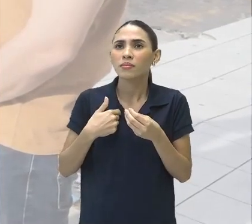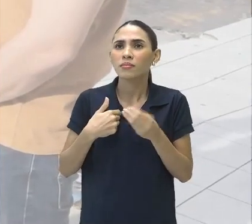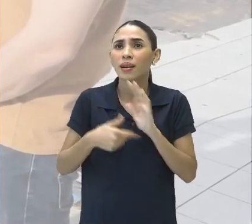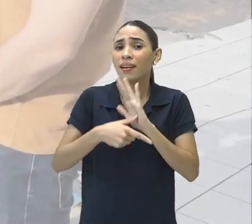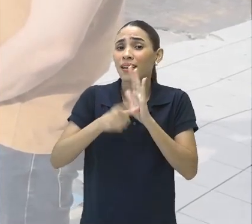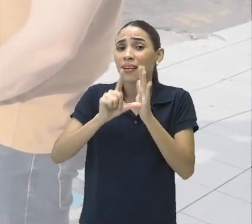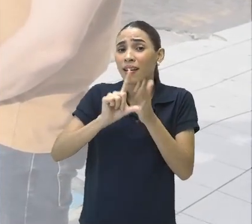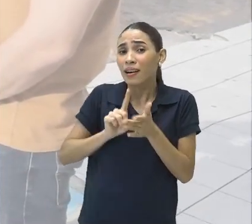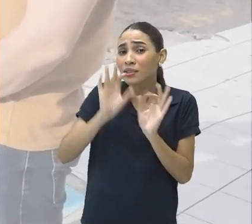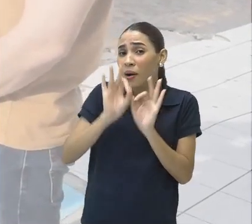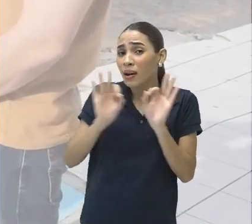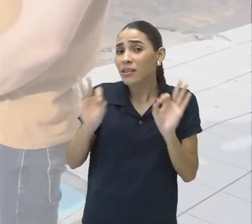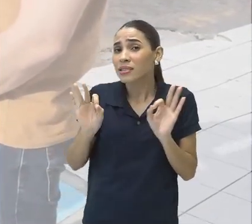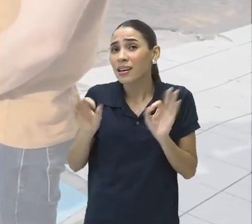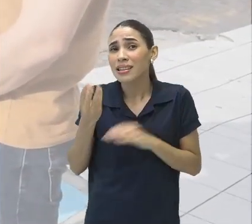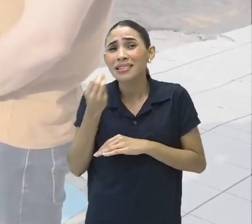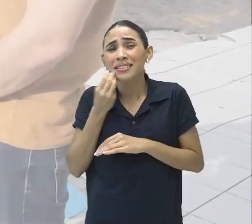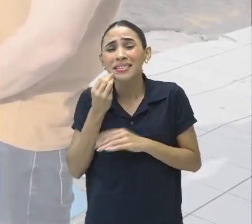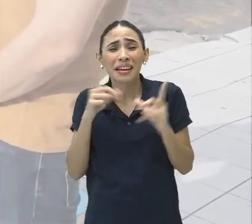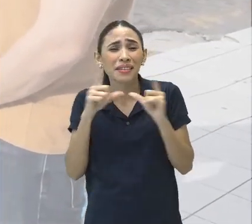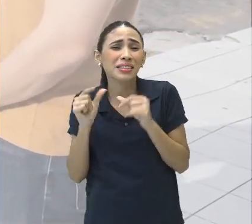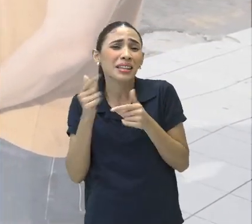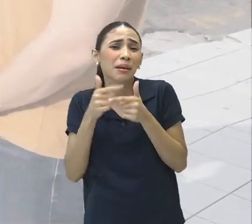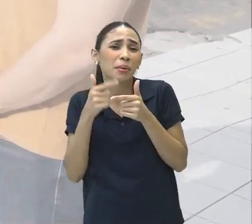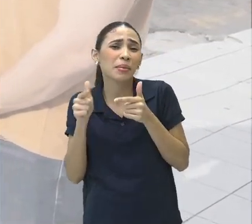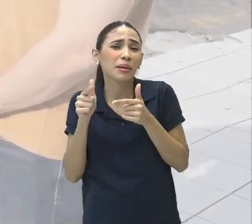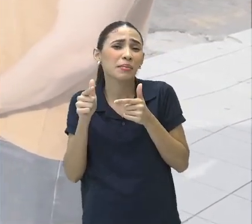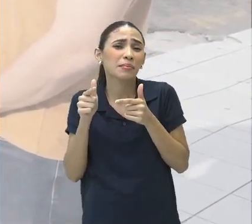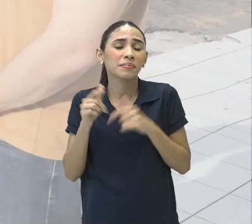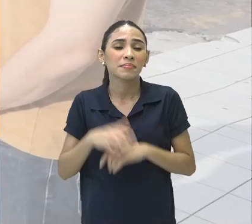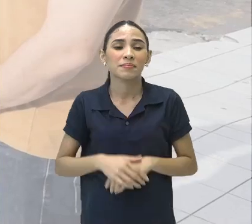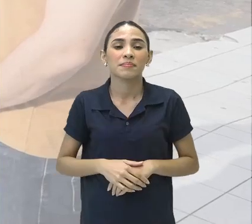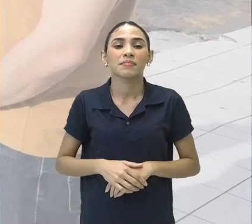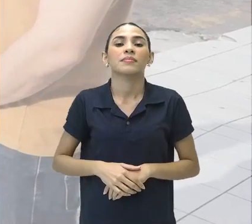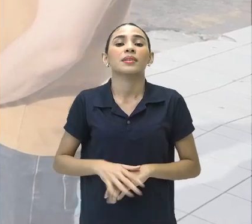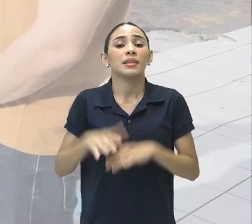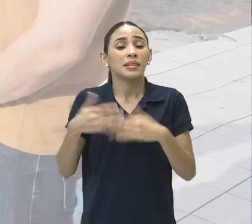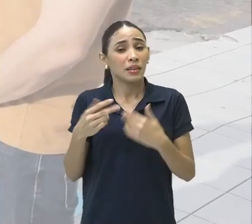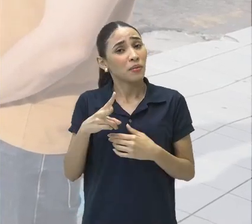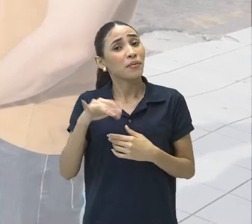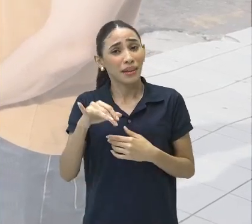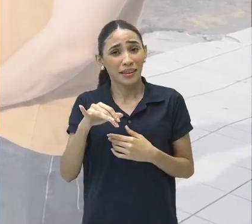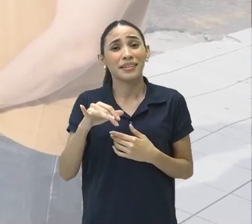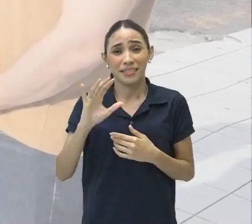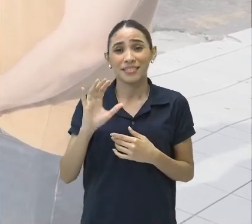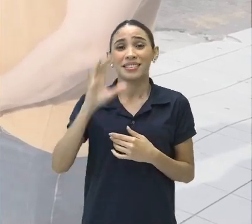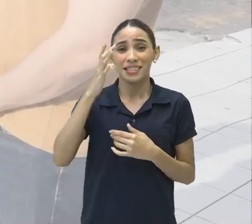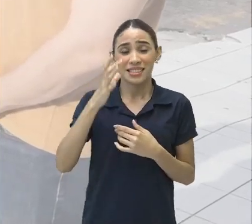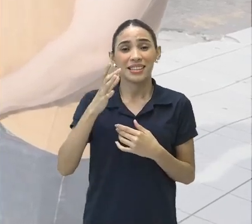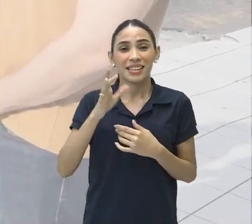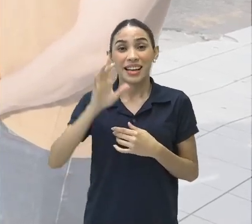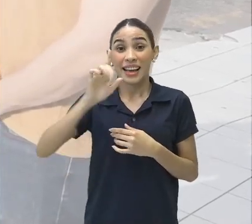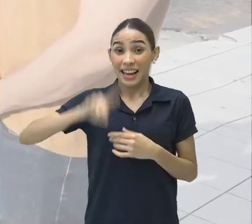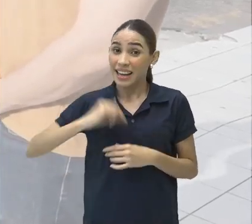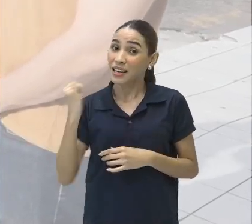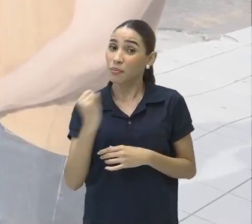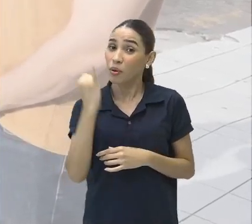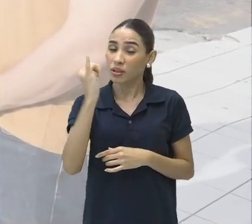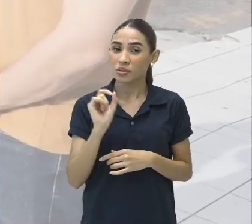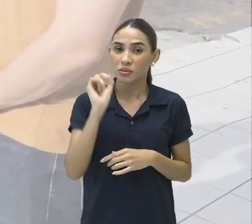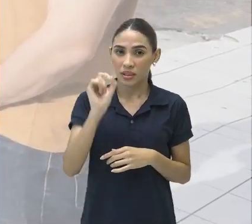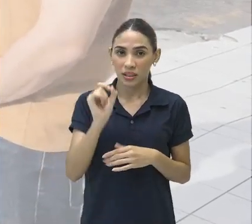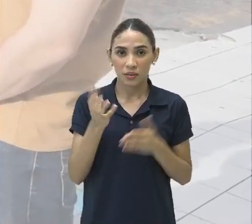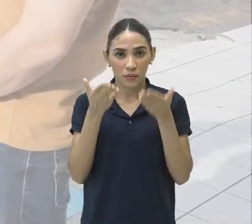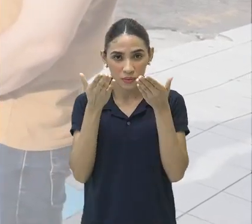antecipar ou tentar minimizar esses problemas, gente? Assim, eles vão aparecer, não tenha dúvida. É muito importante, então, que